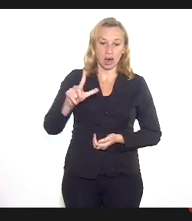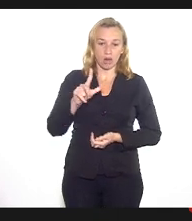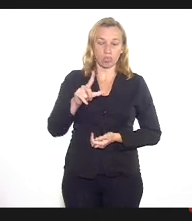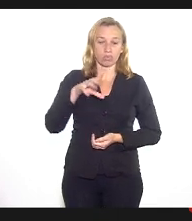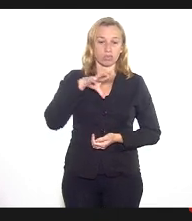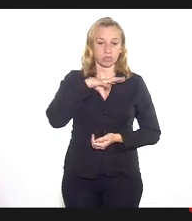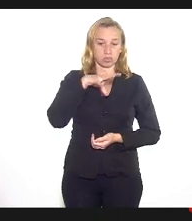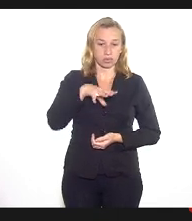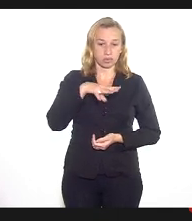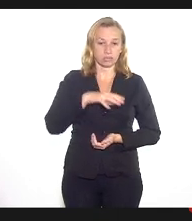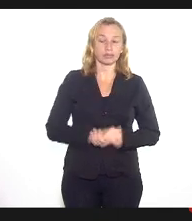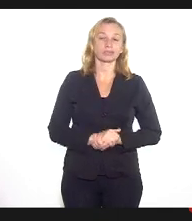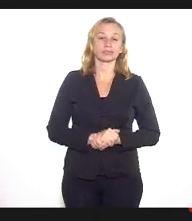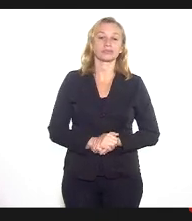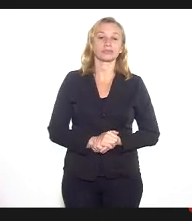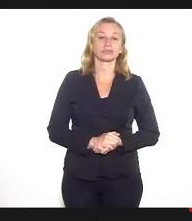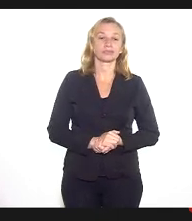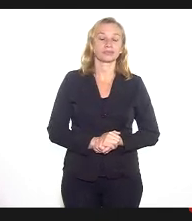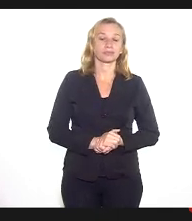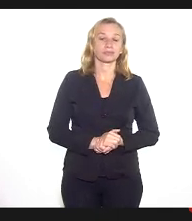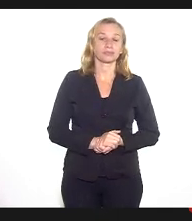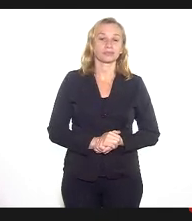portuguesa Galp. Tá?